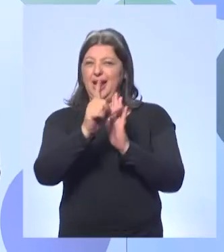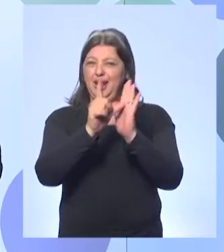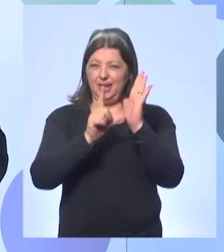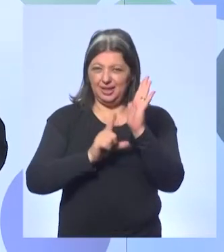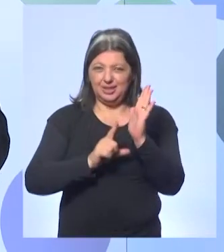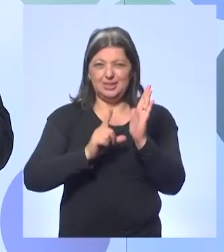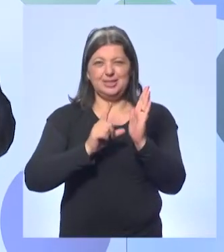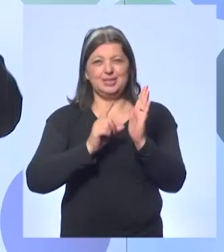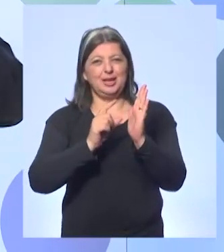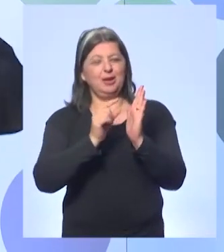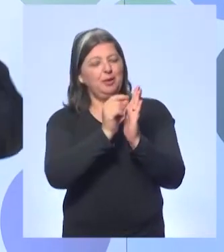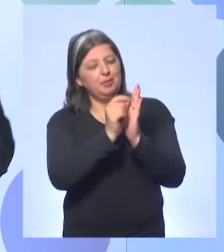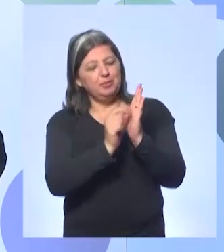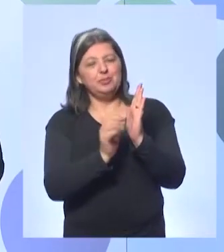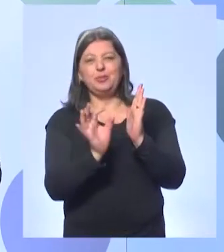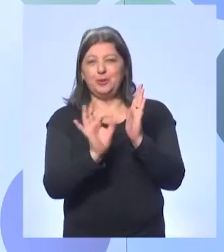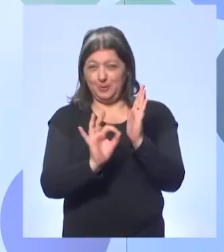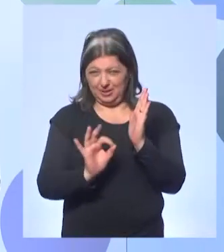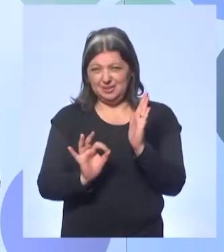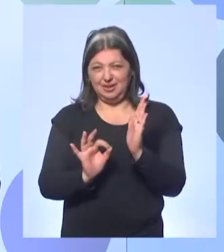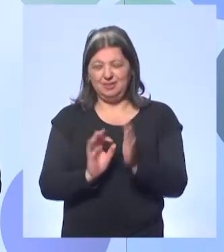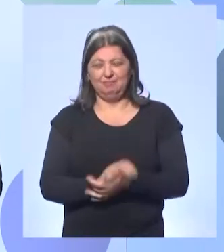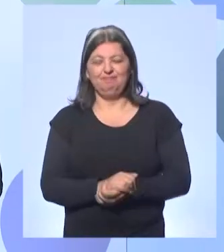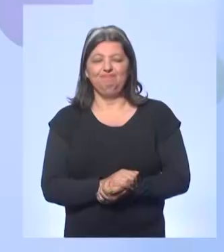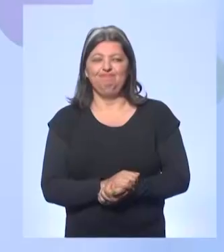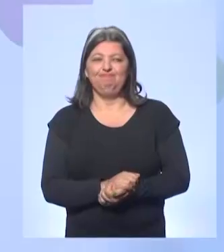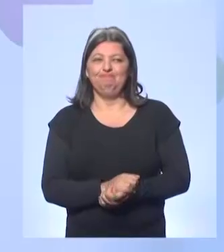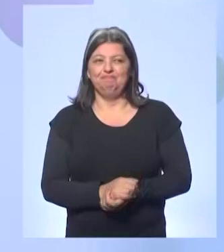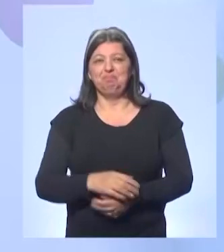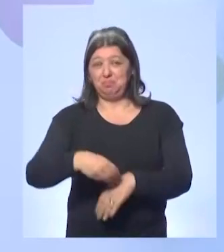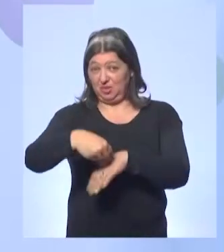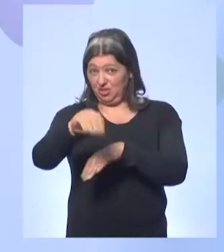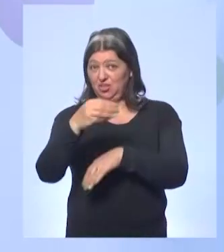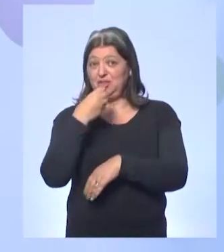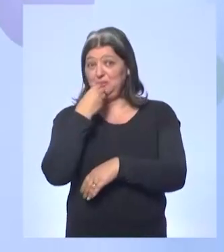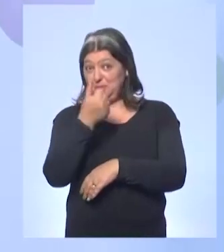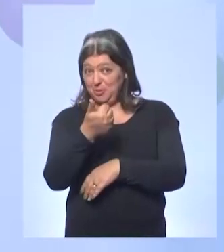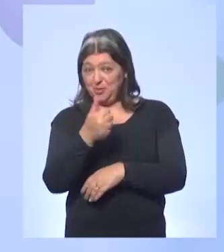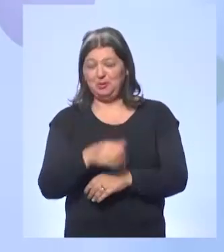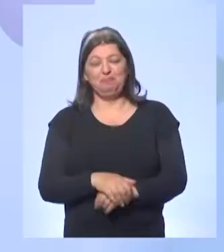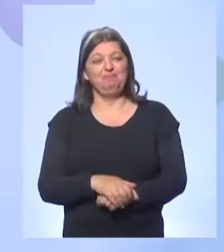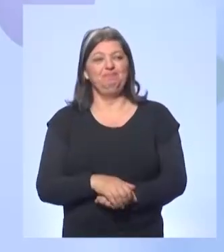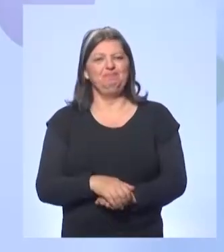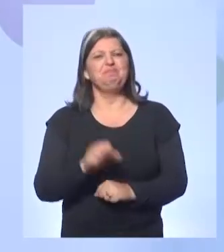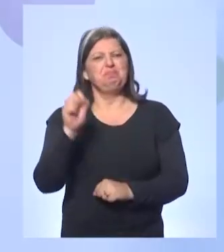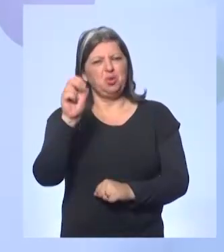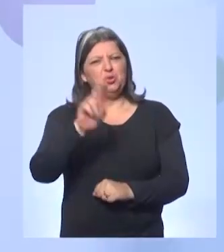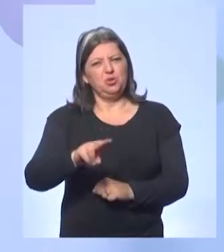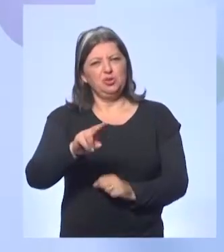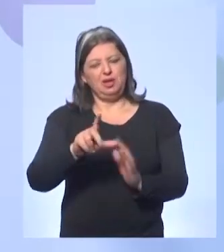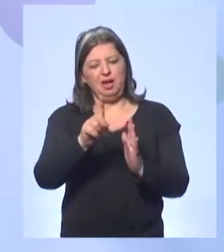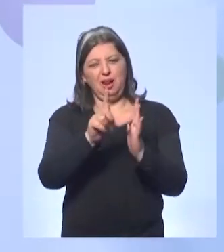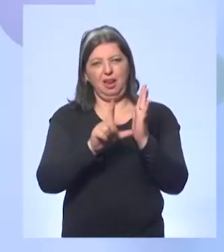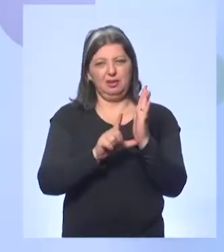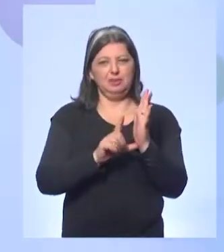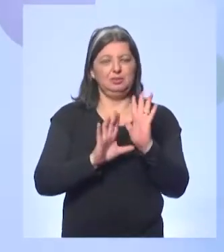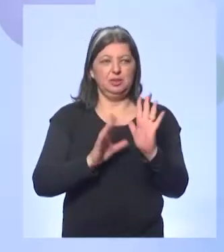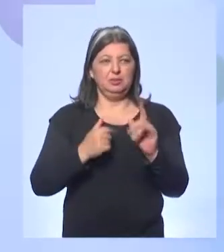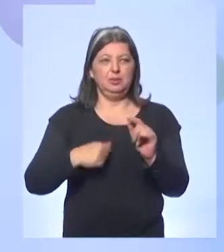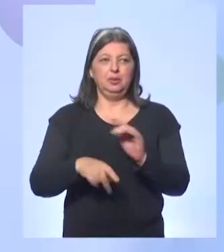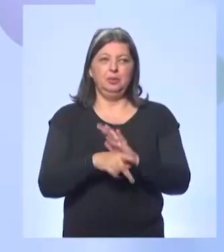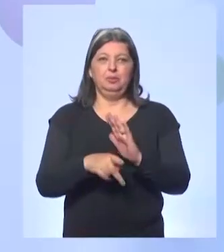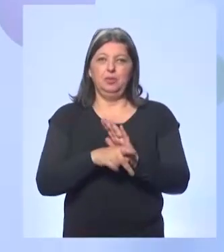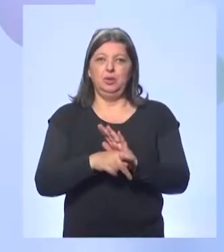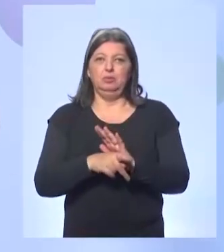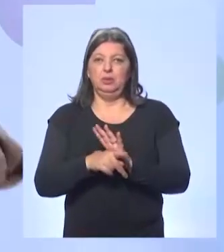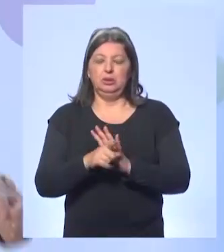assim, lá. pode usar. Até interiorizar, Isso, né? Mauro, acho que é uma boa dica, né? Até interiorizar, usar uma listinha? Pode, mas não vai usar como se fosse algo